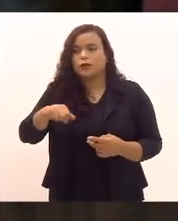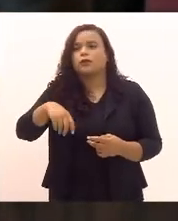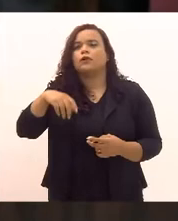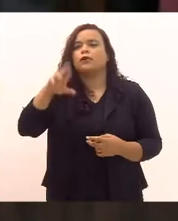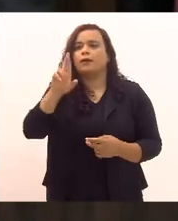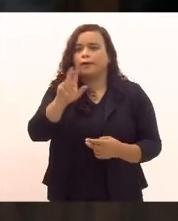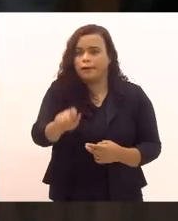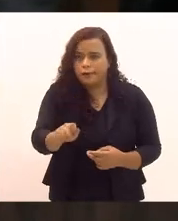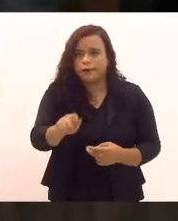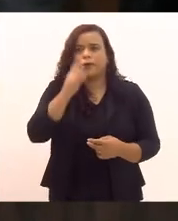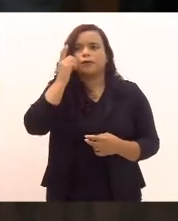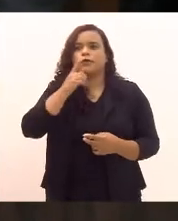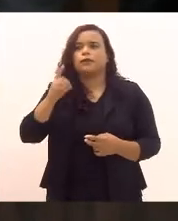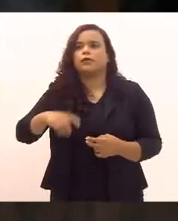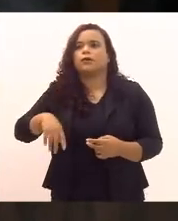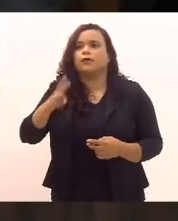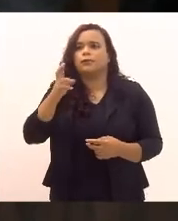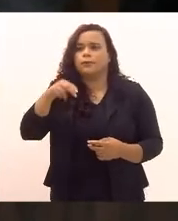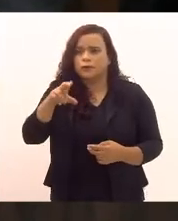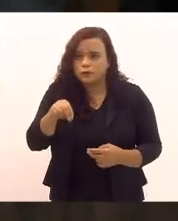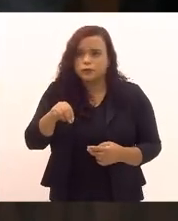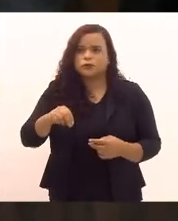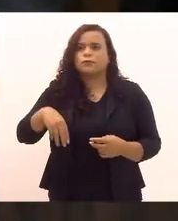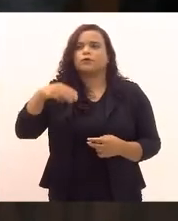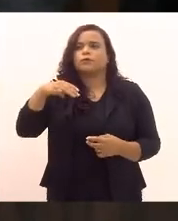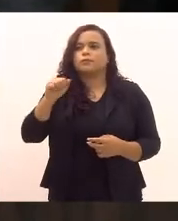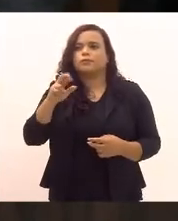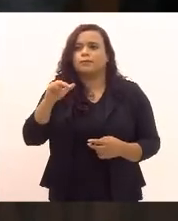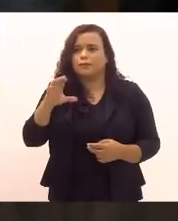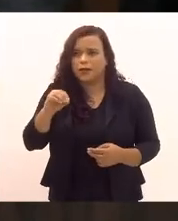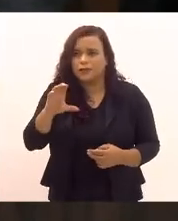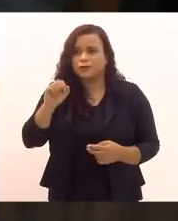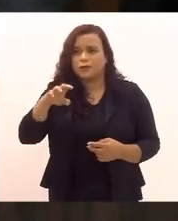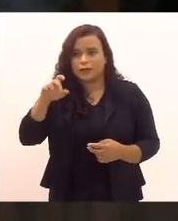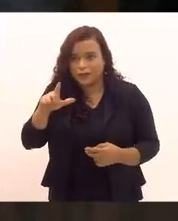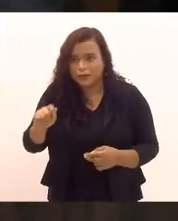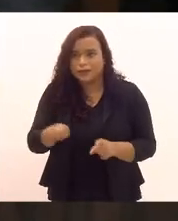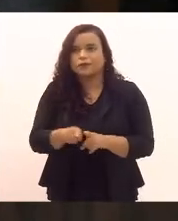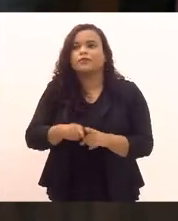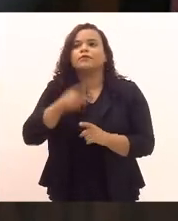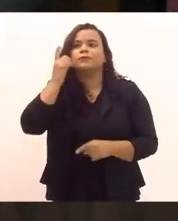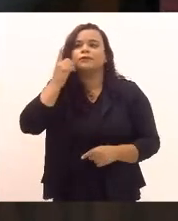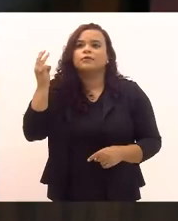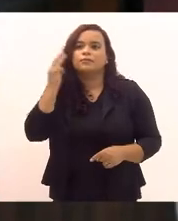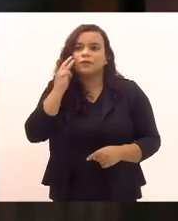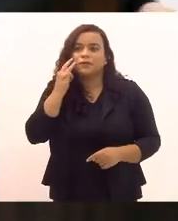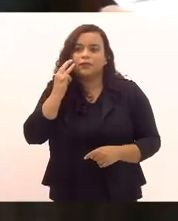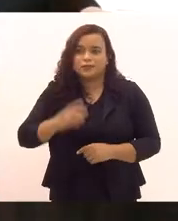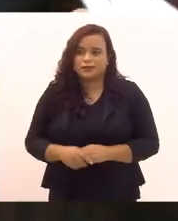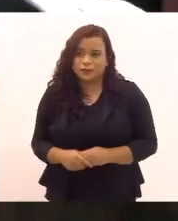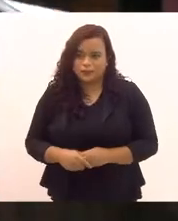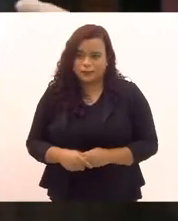Deputado Bruno dauaire Deputado Márcio canela Deputado waldeck Carneiro